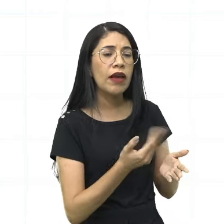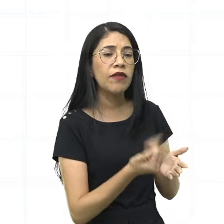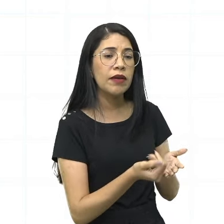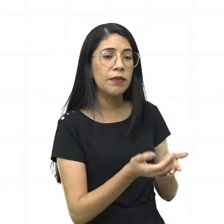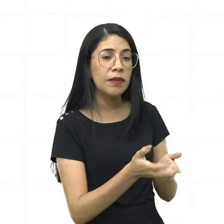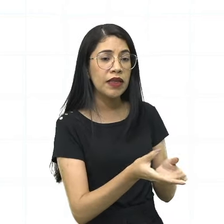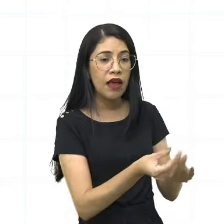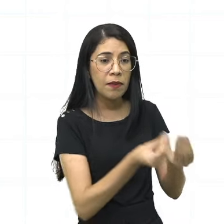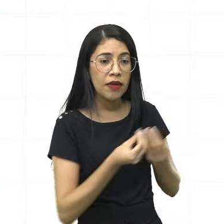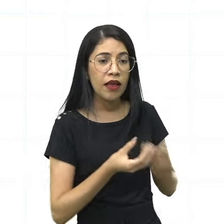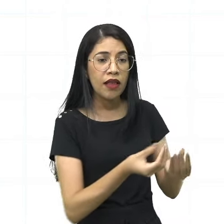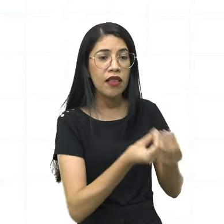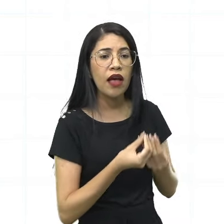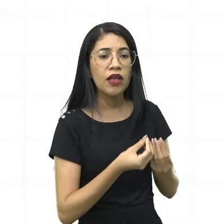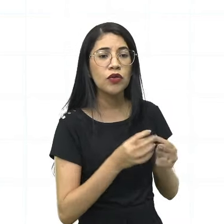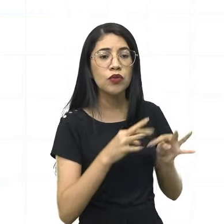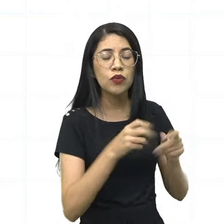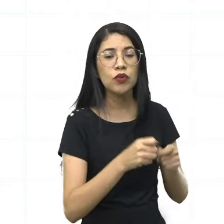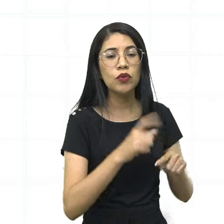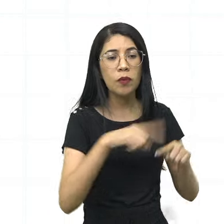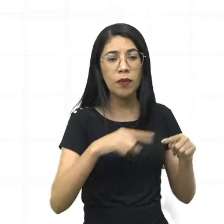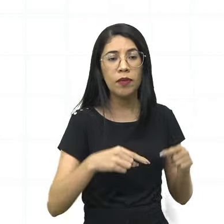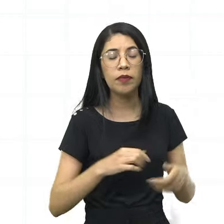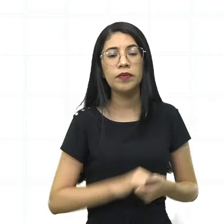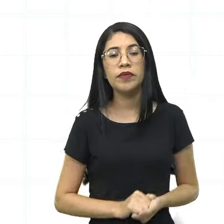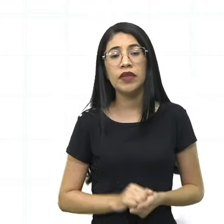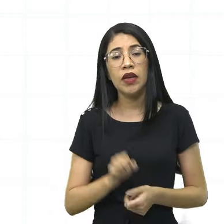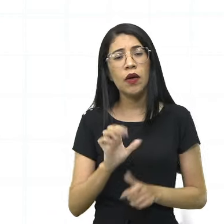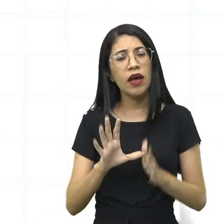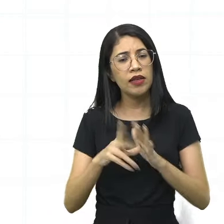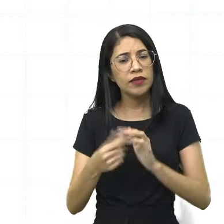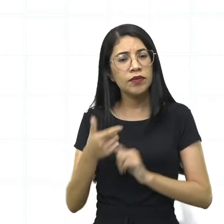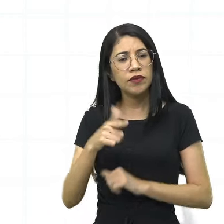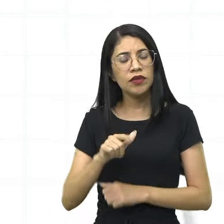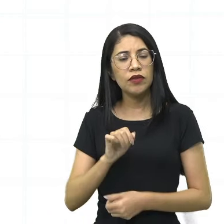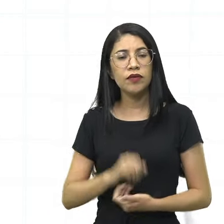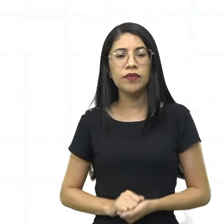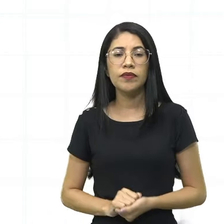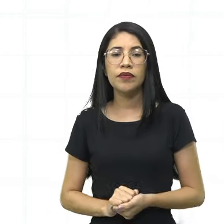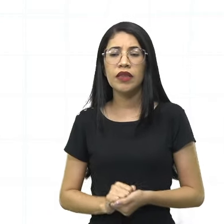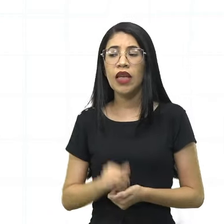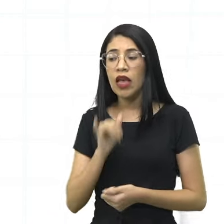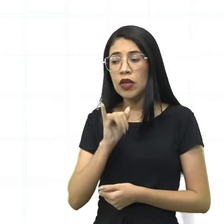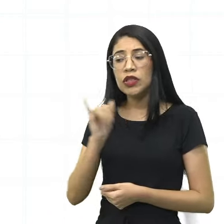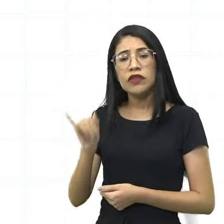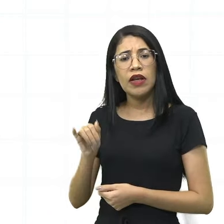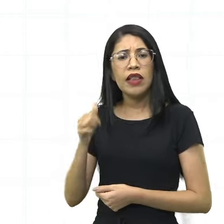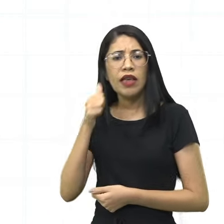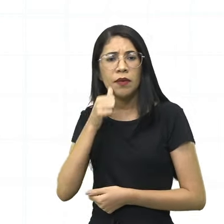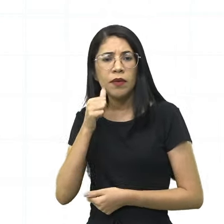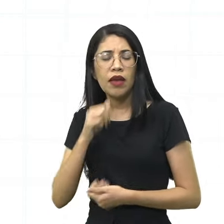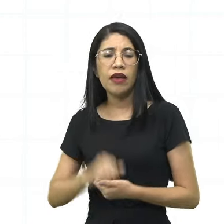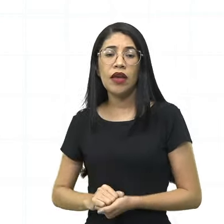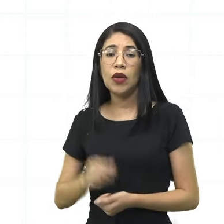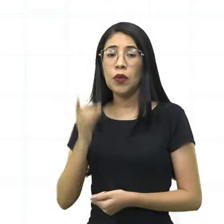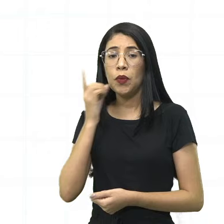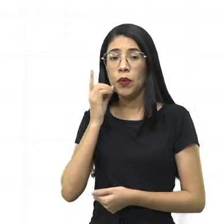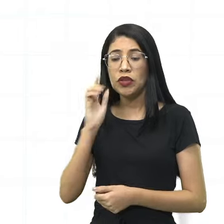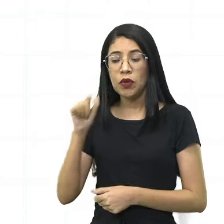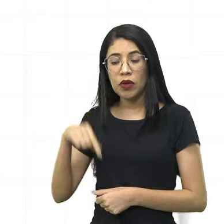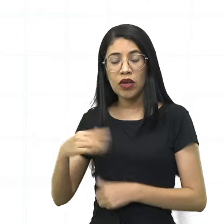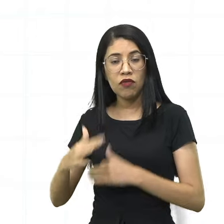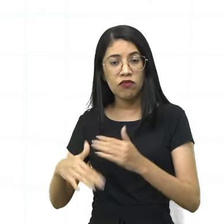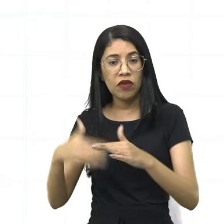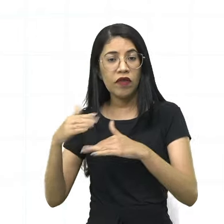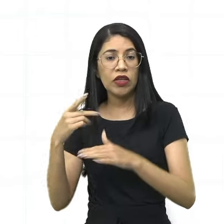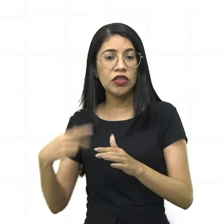tem caipira, né? Outra imagem aí de assalto. Eu não te falei, mulher, que um dia o